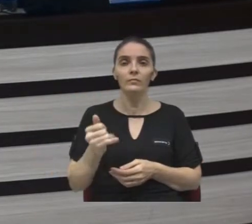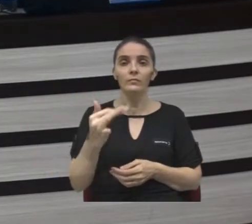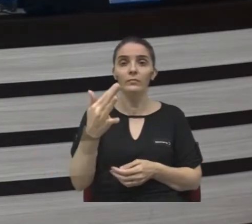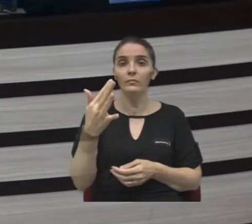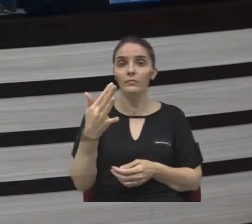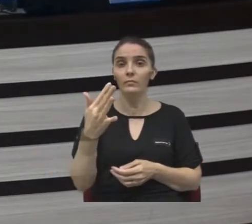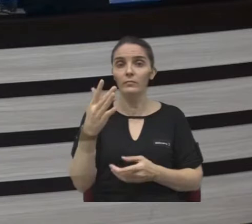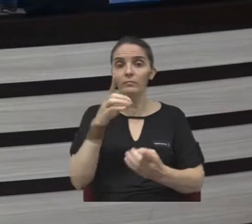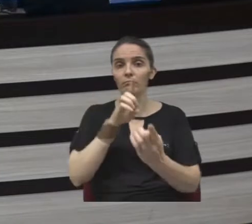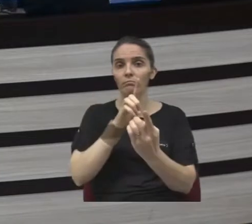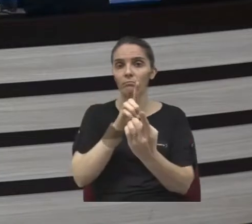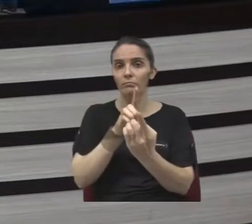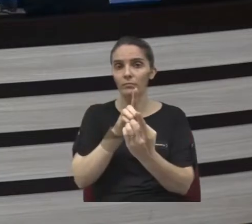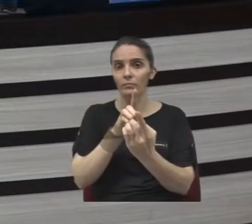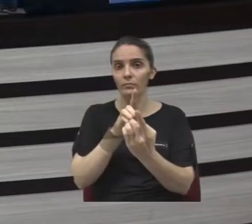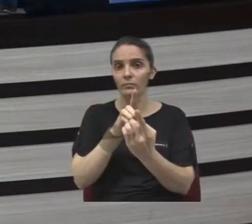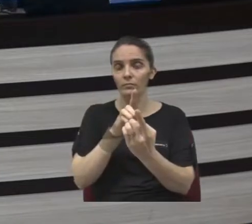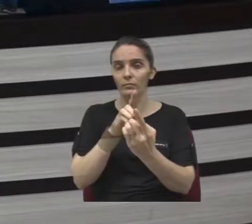Atenção